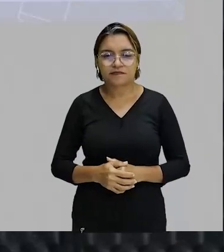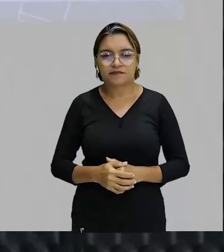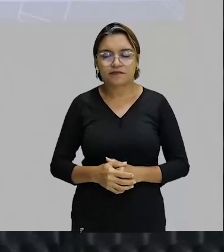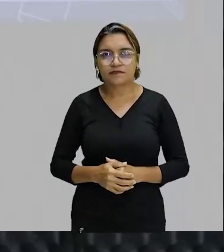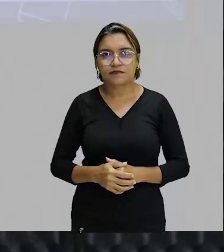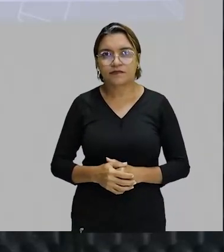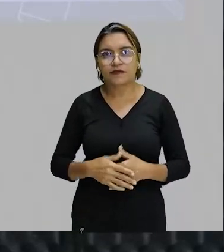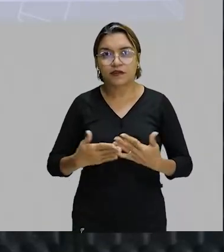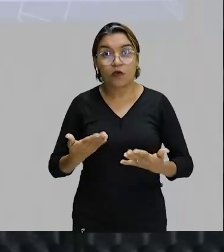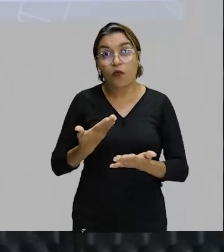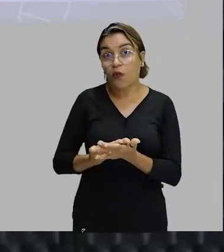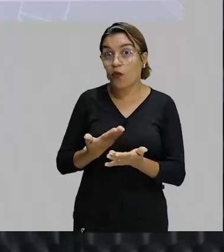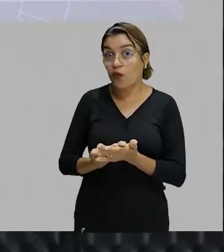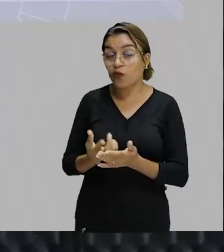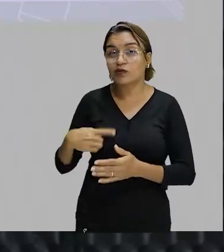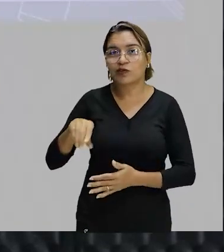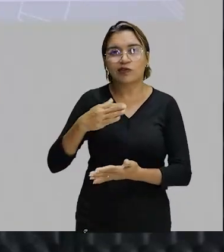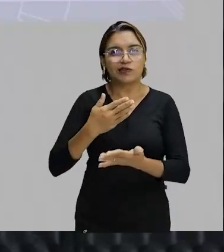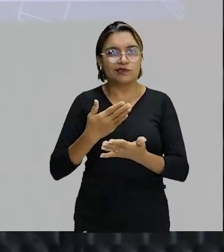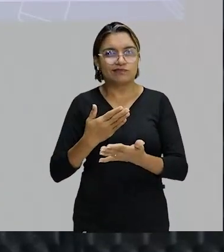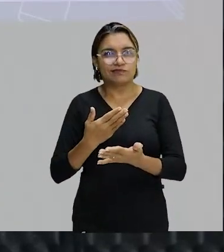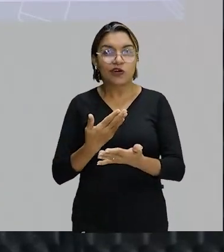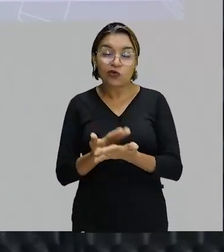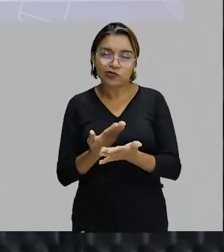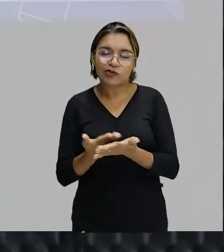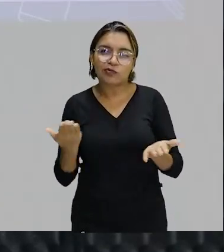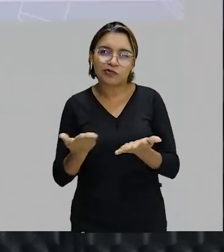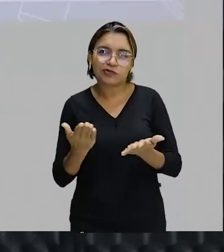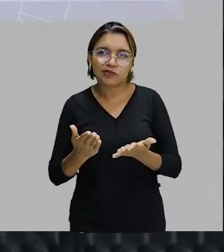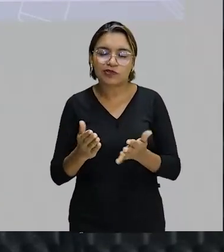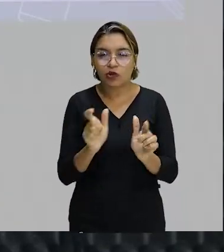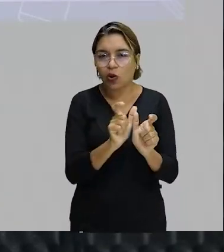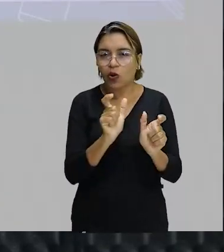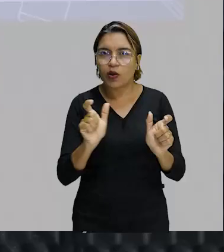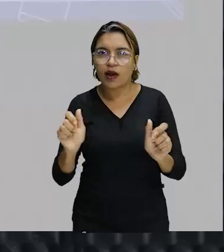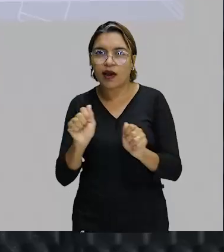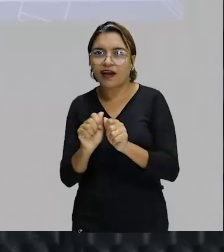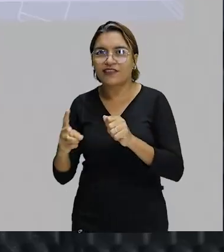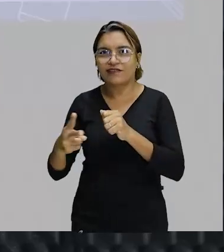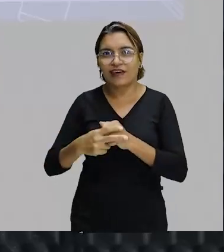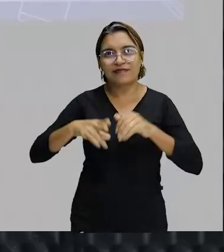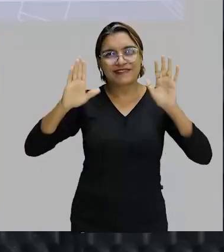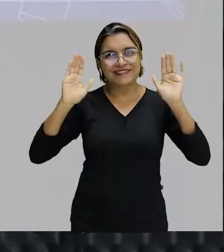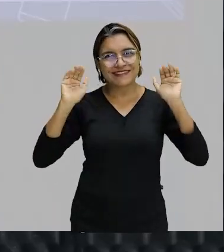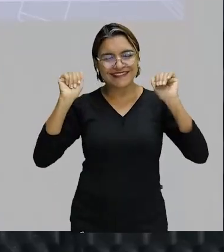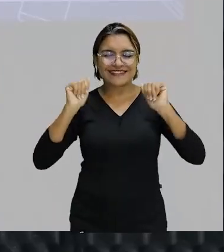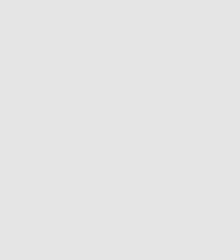Pessoal, hoje nós trabalhamos sobre posicionamento de advérbios. Até a próxima. Bye, bye.